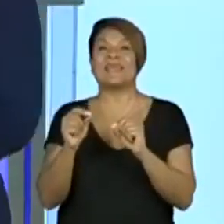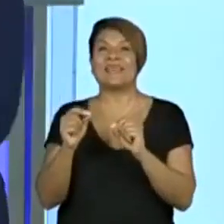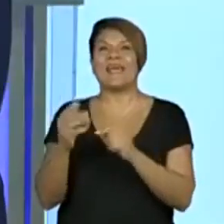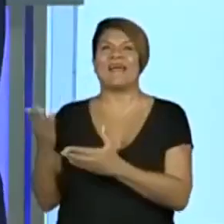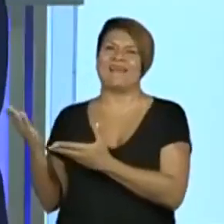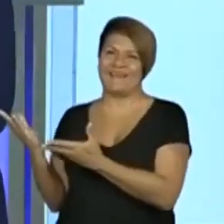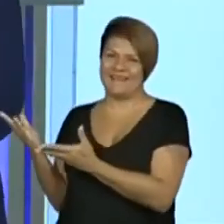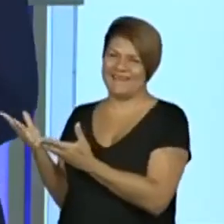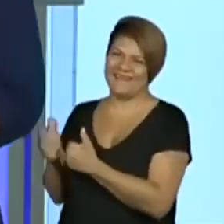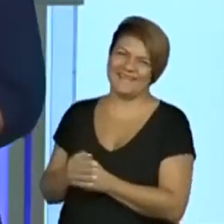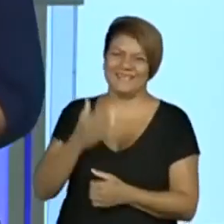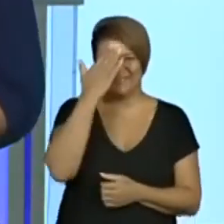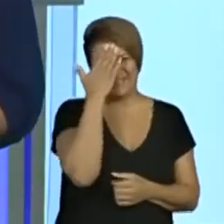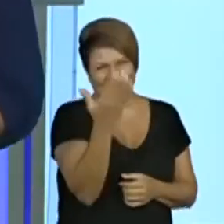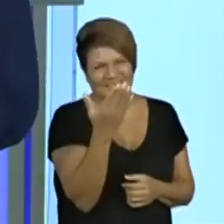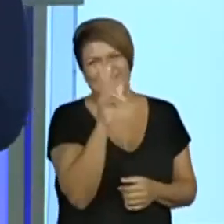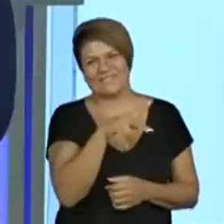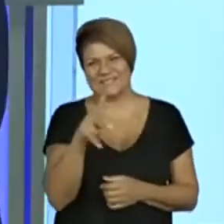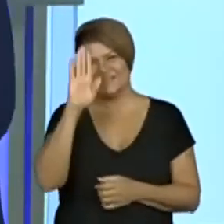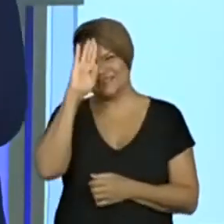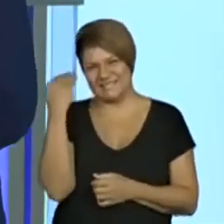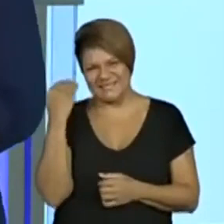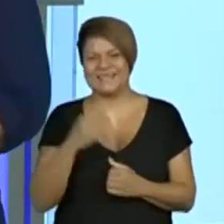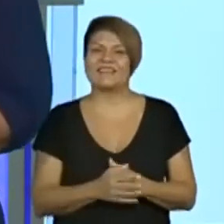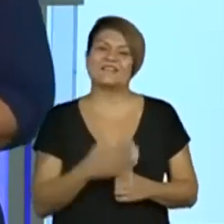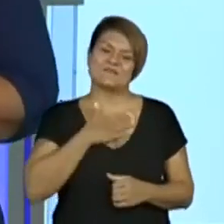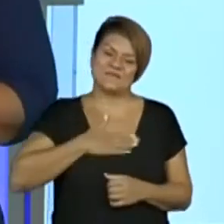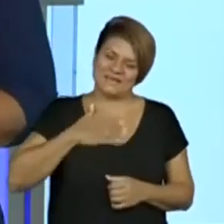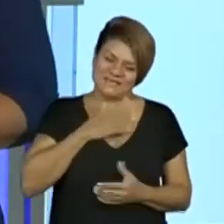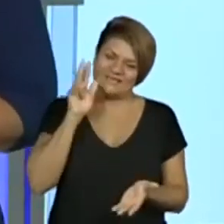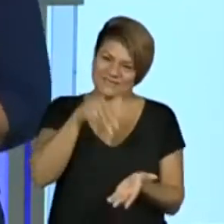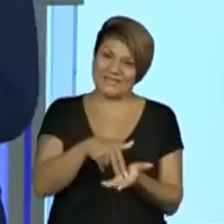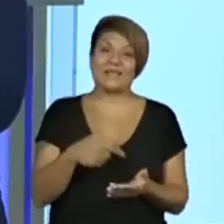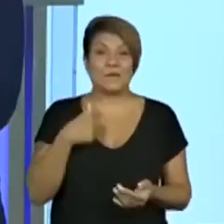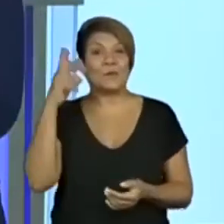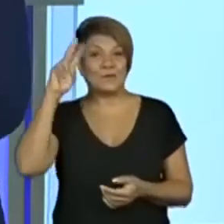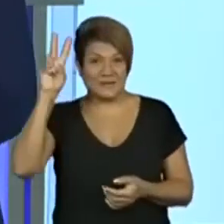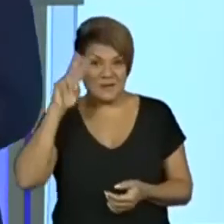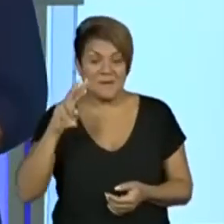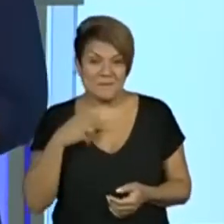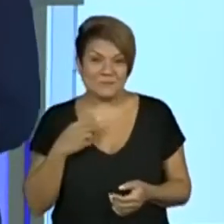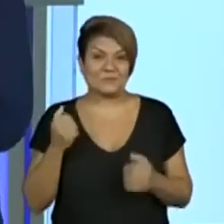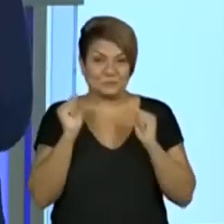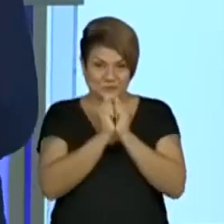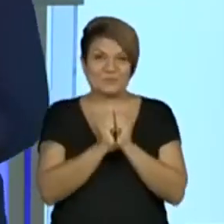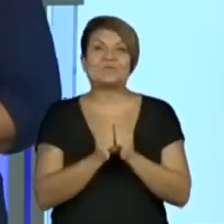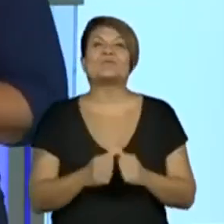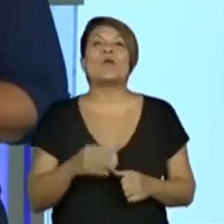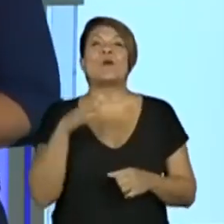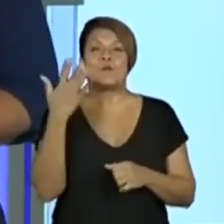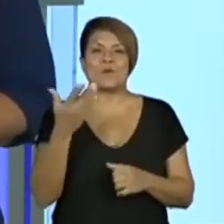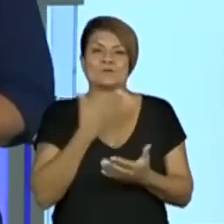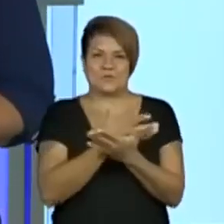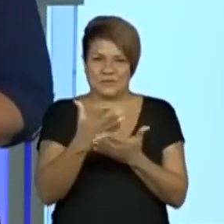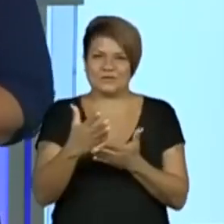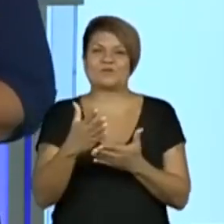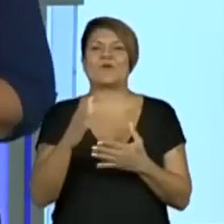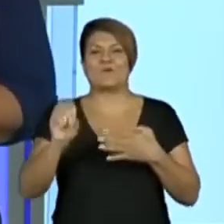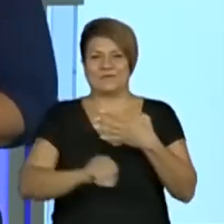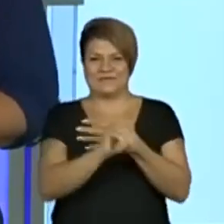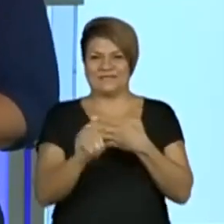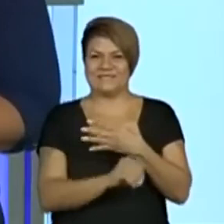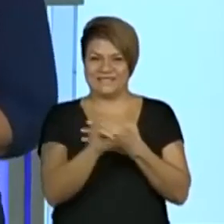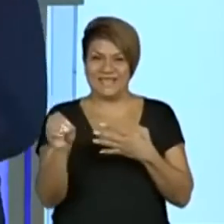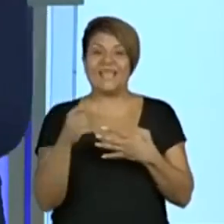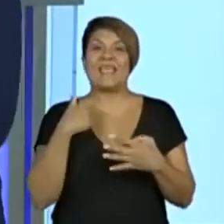comigo Obrigada professora Regiane é um prazer estar aqui eu lembro agora fiquei do seu ladinho quando a gente começou aqui no cnsp